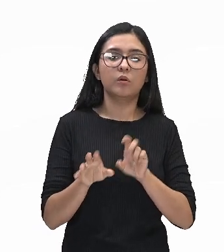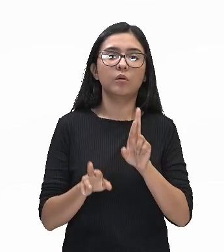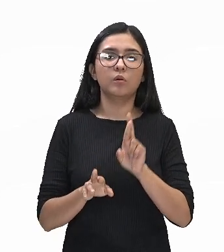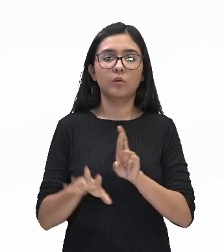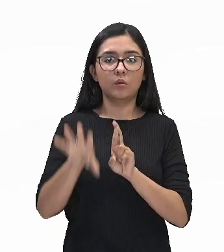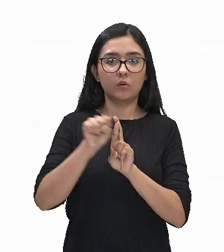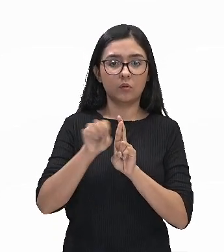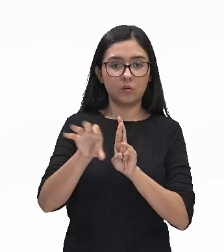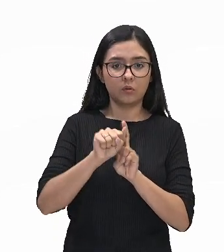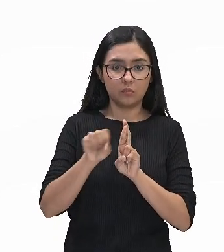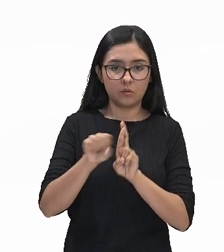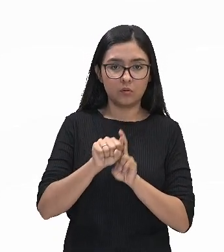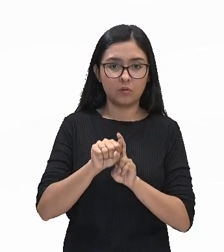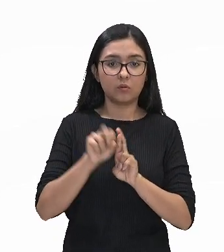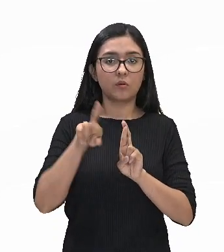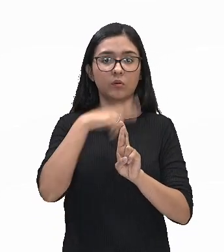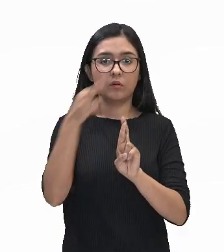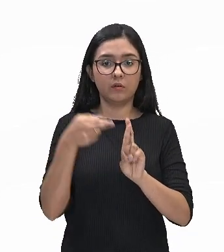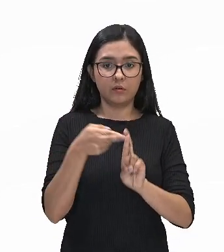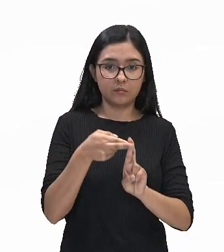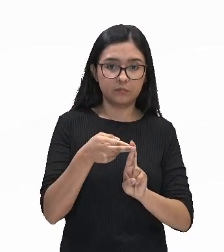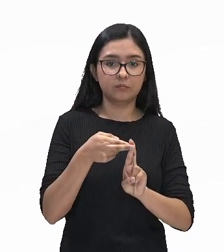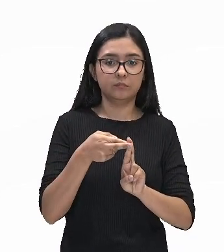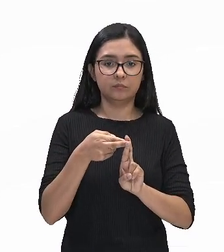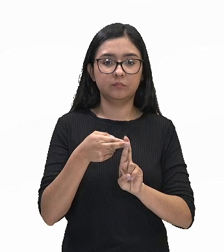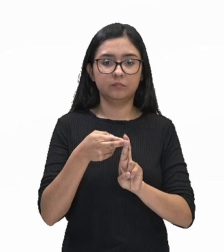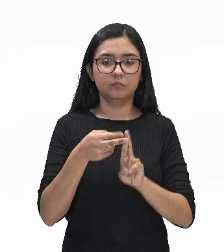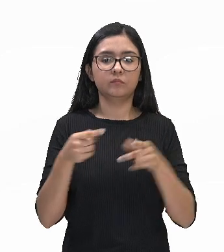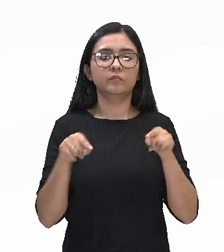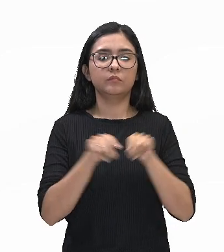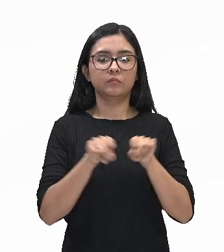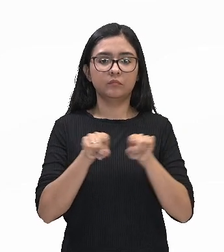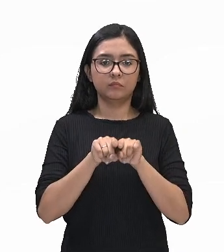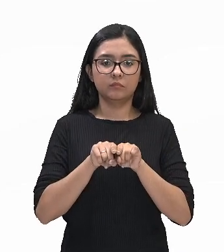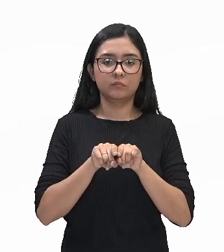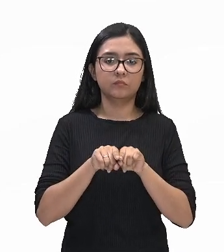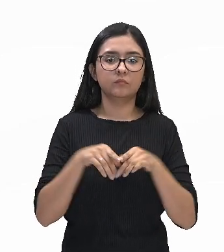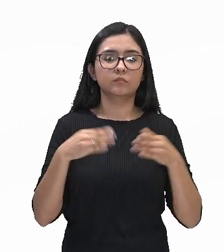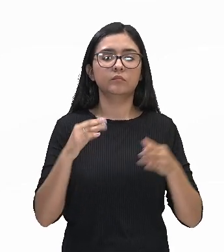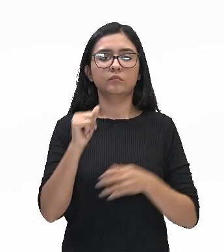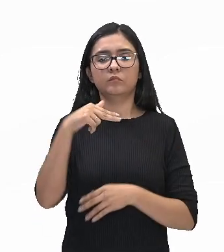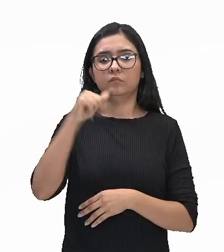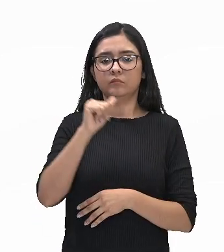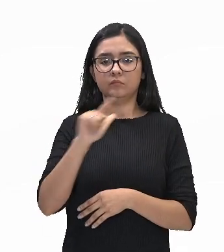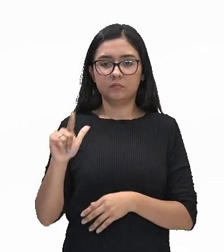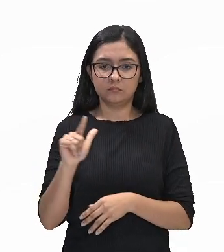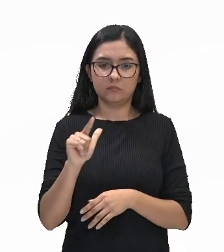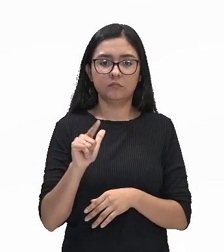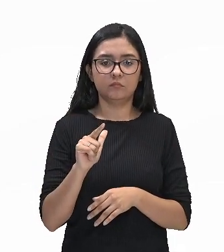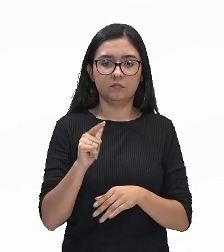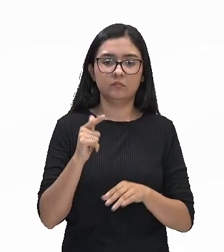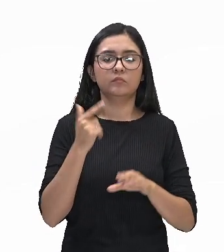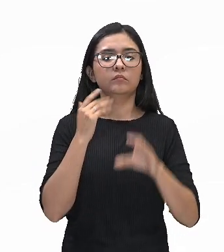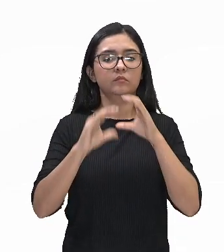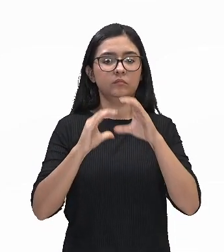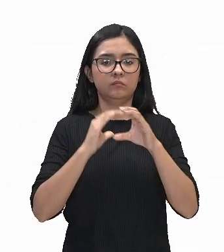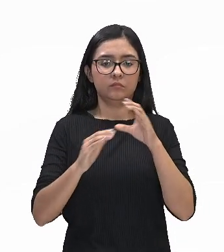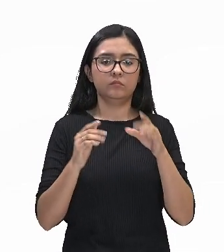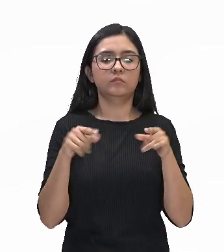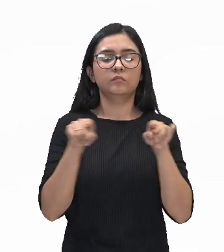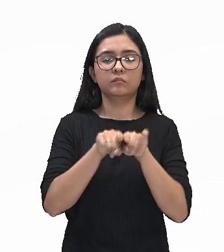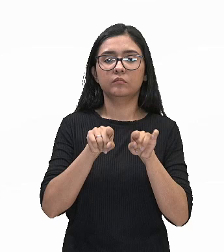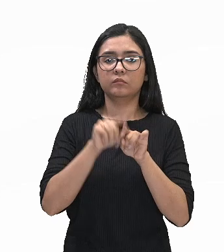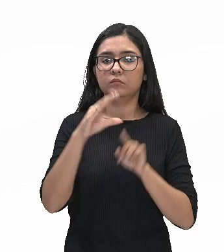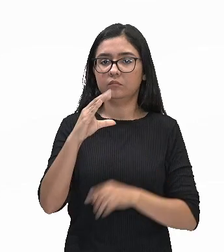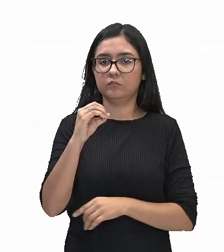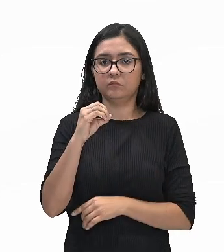o referente, o canal de comunicação, a mensagem e o código.